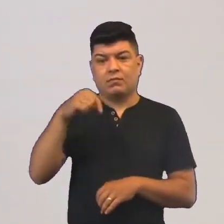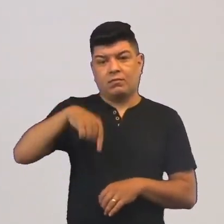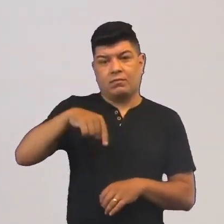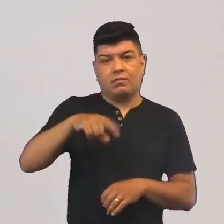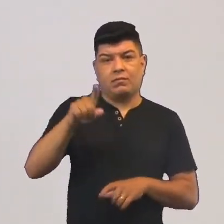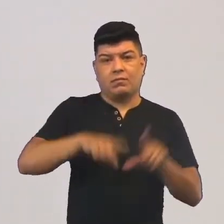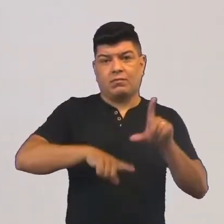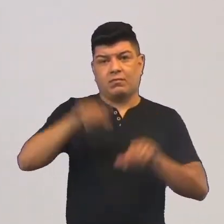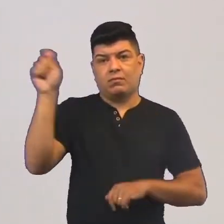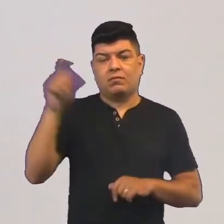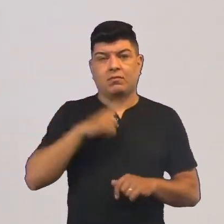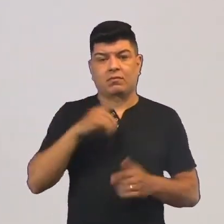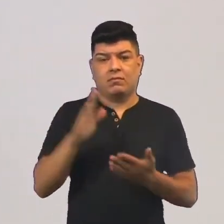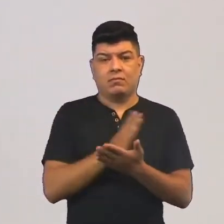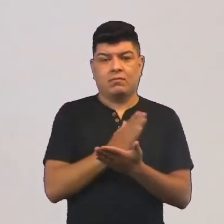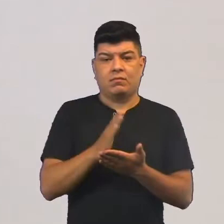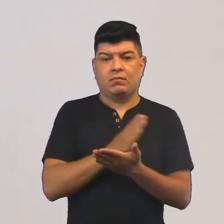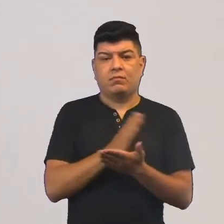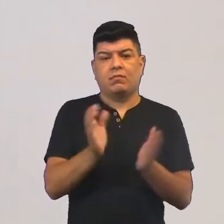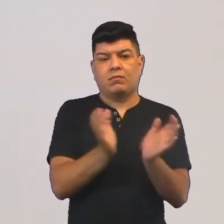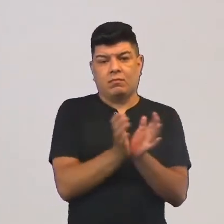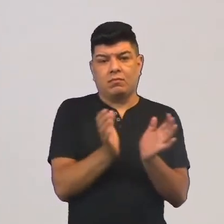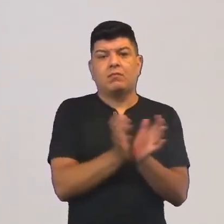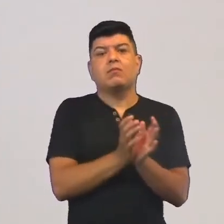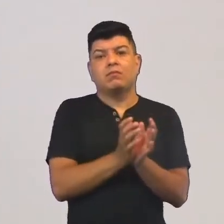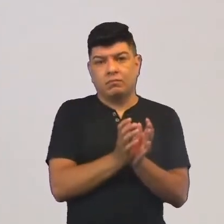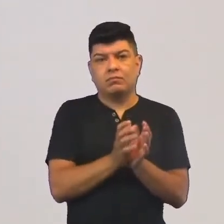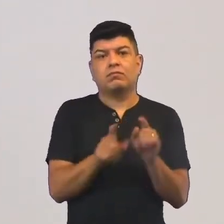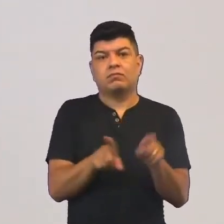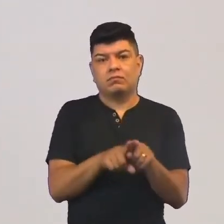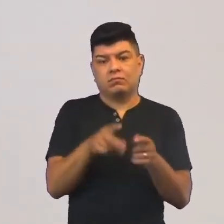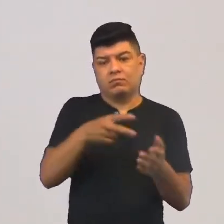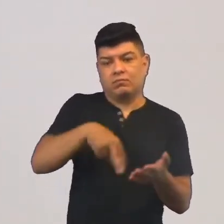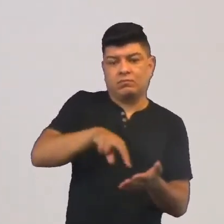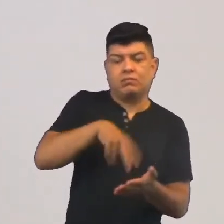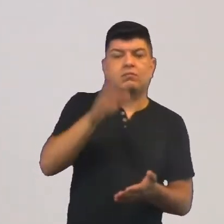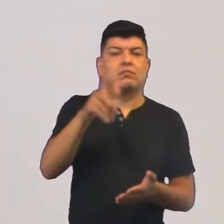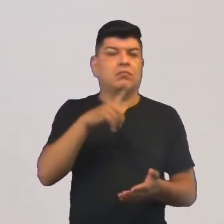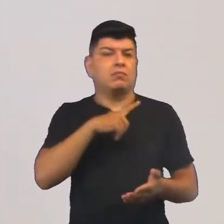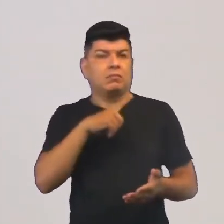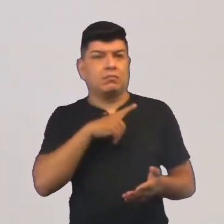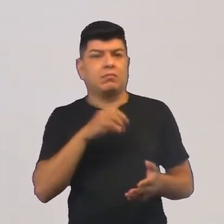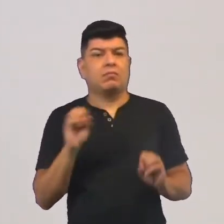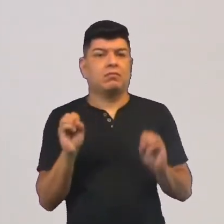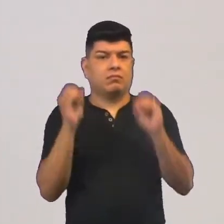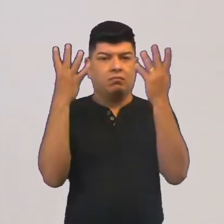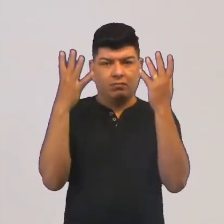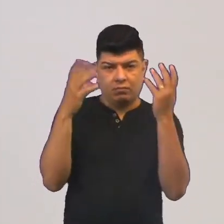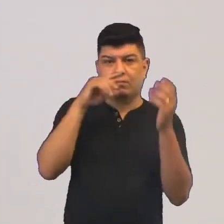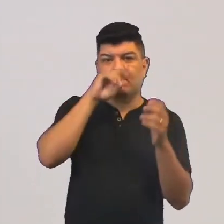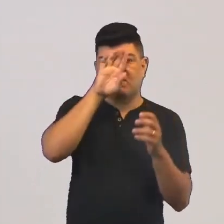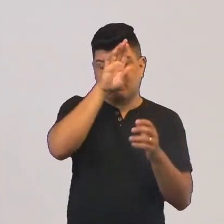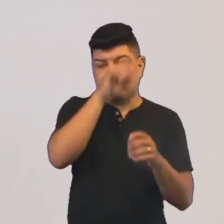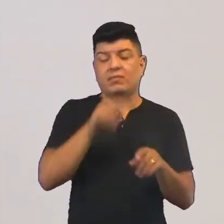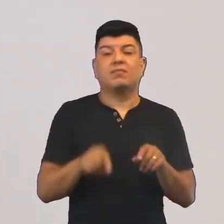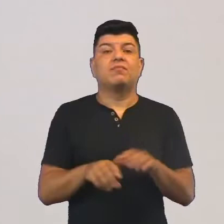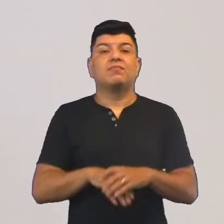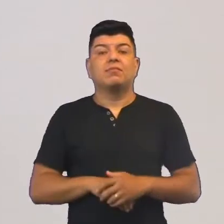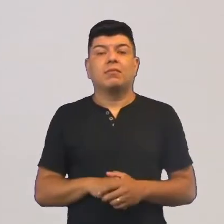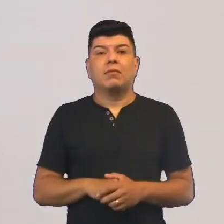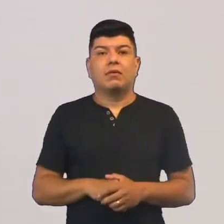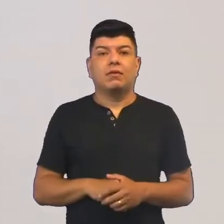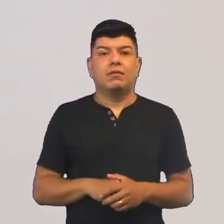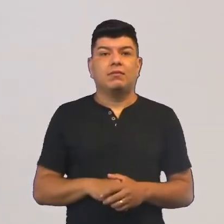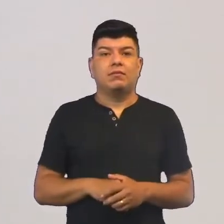temos algumas companhias de danças de quadrilha, né? Já tivemos até festivais de quadrilha onde